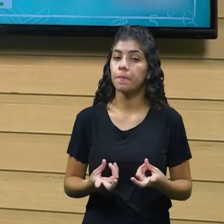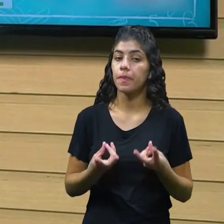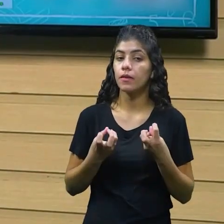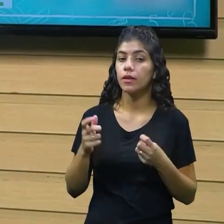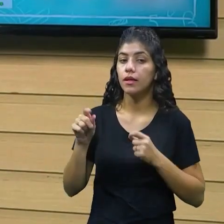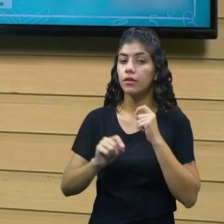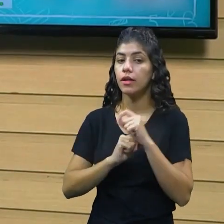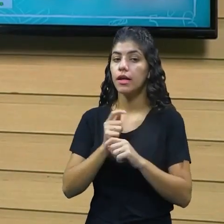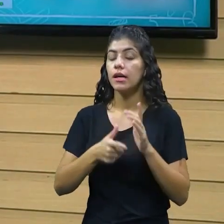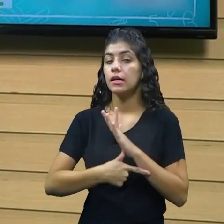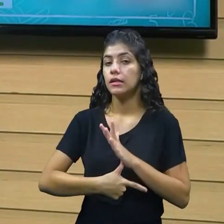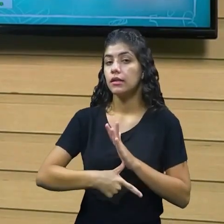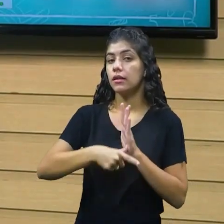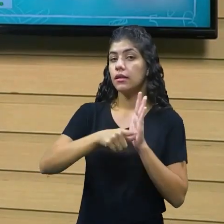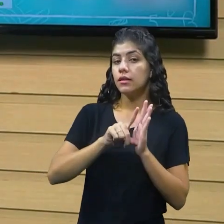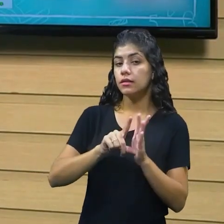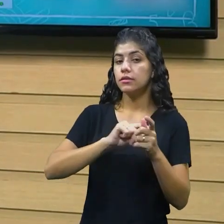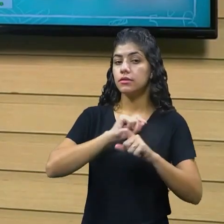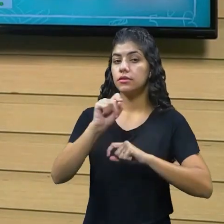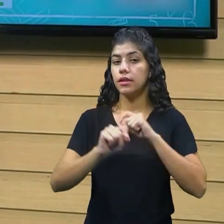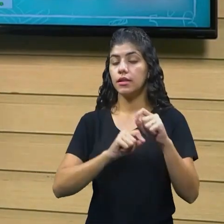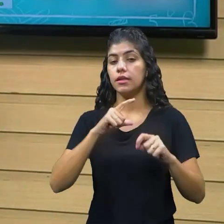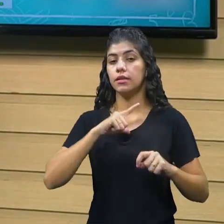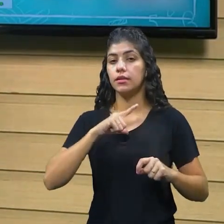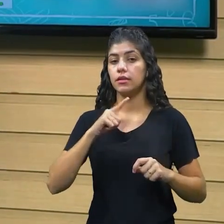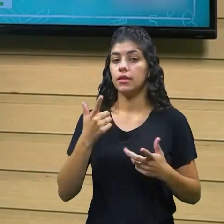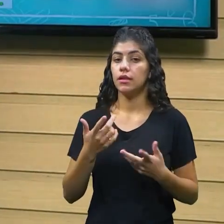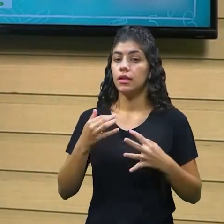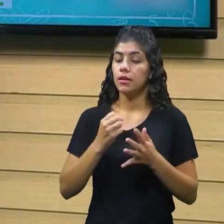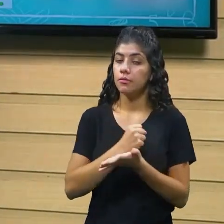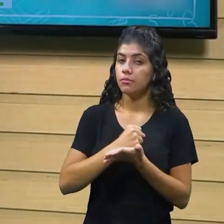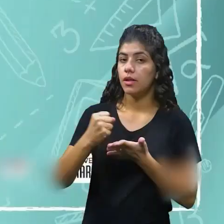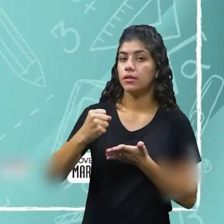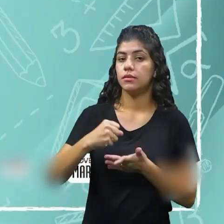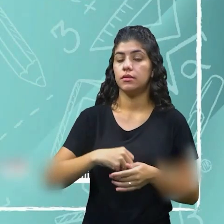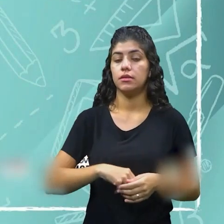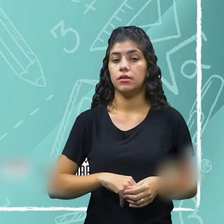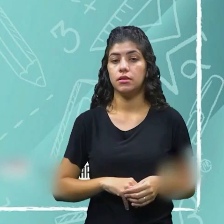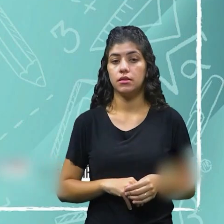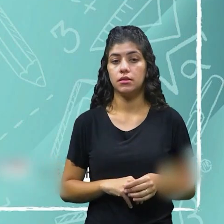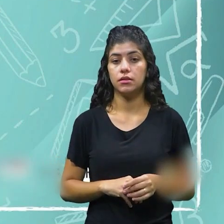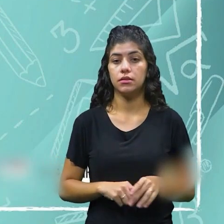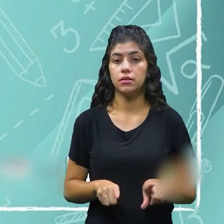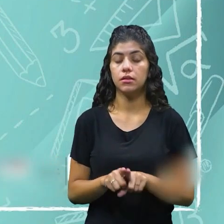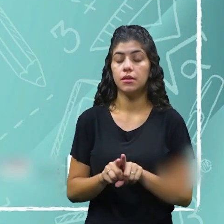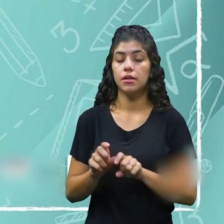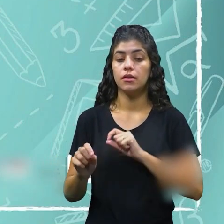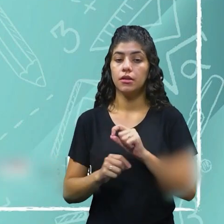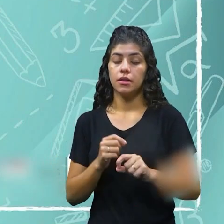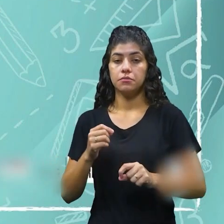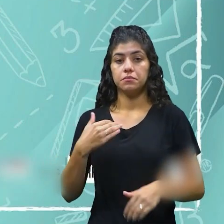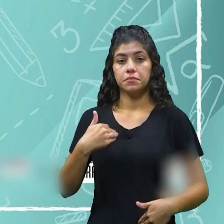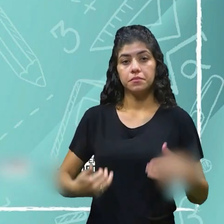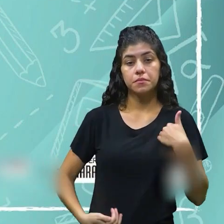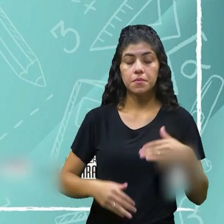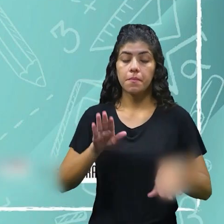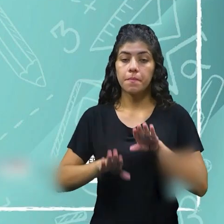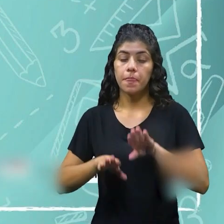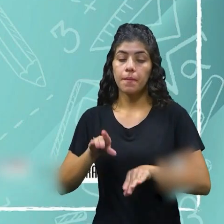esse ponto, esse elemento, esse corpo passe por ela, né? A trajetória de um corpo depende